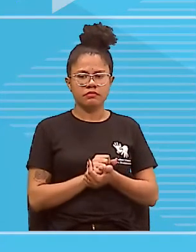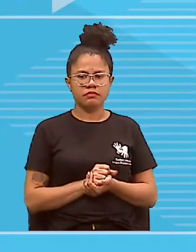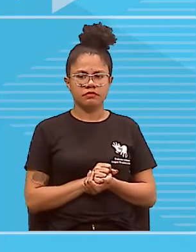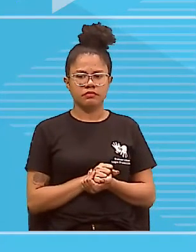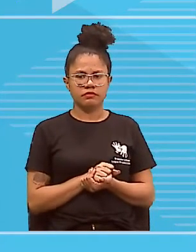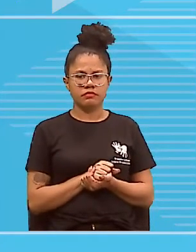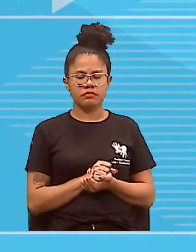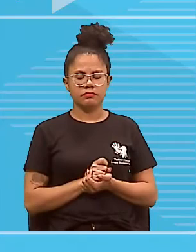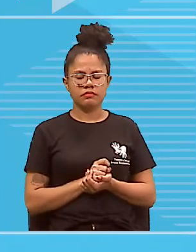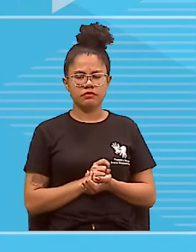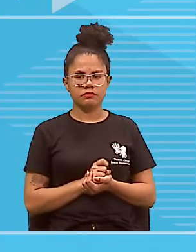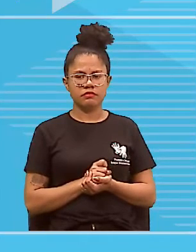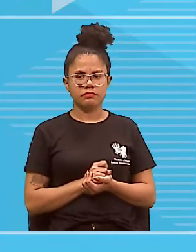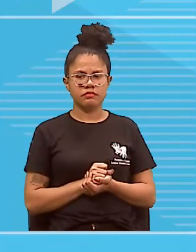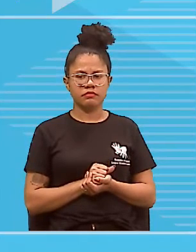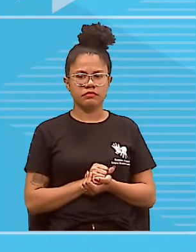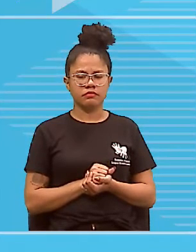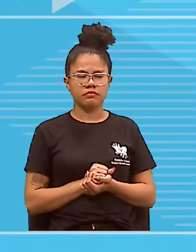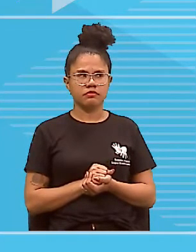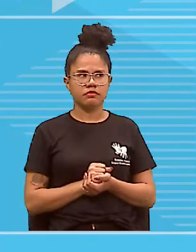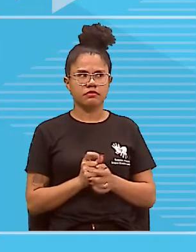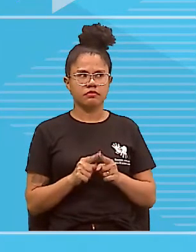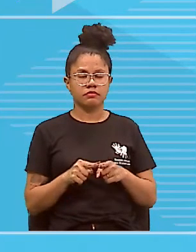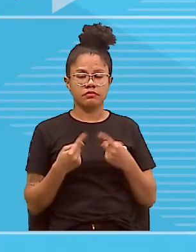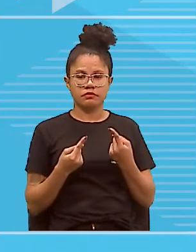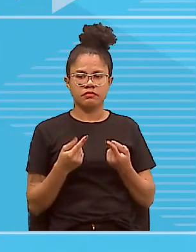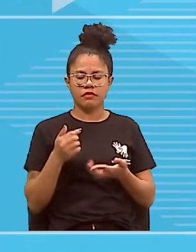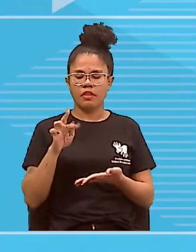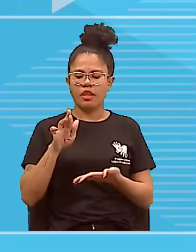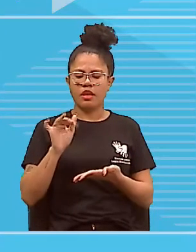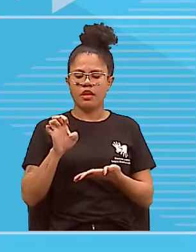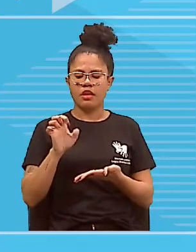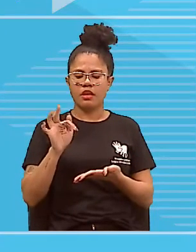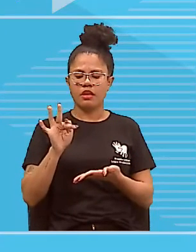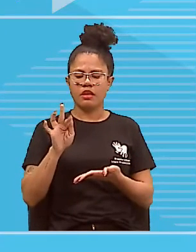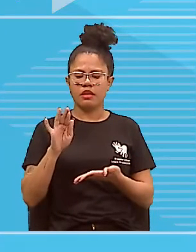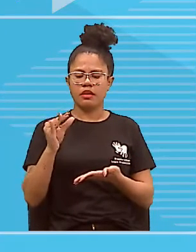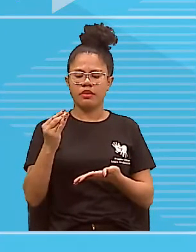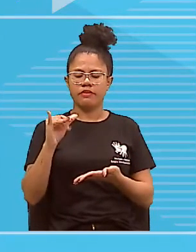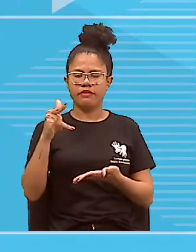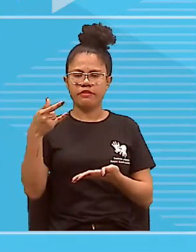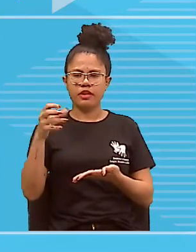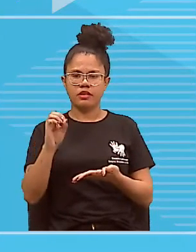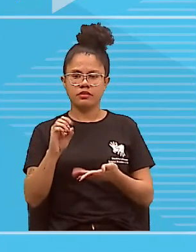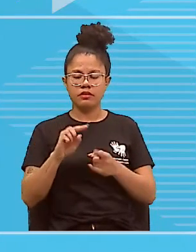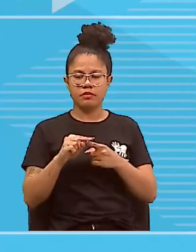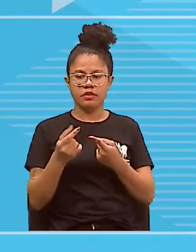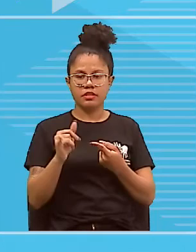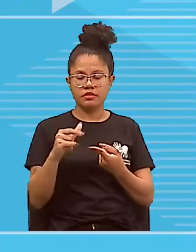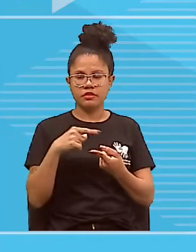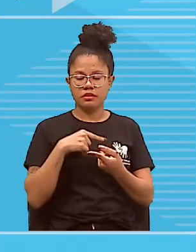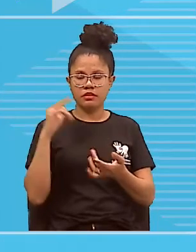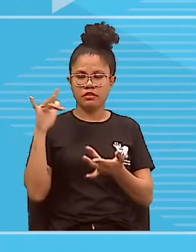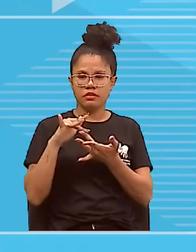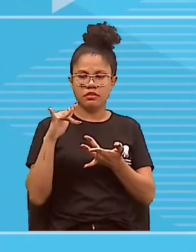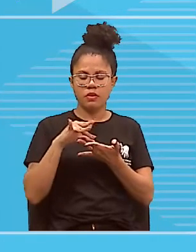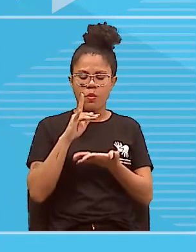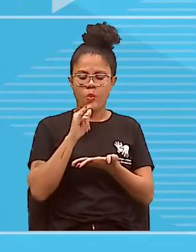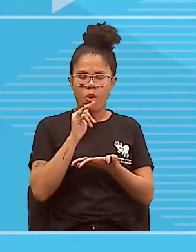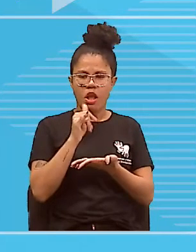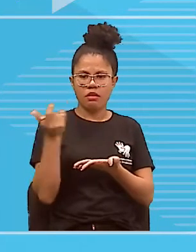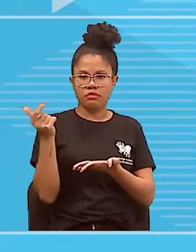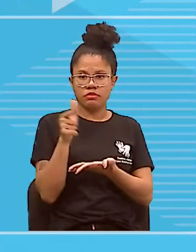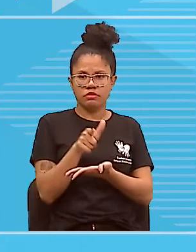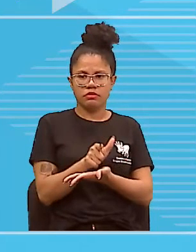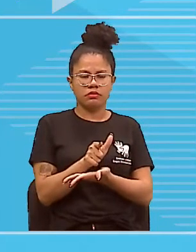chamada refração mas quando essa luz entra em contato com a água ela sofre uma